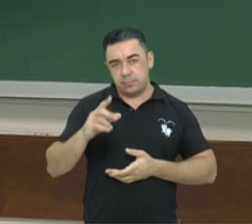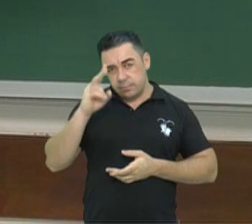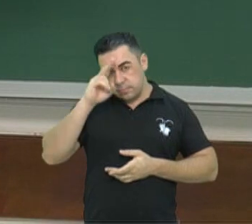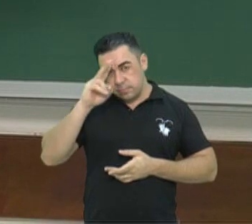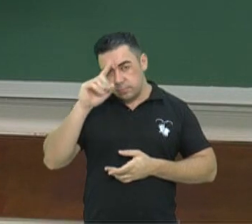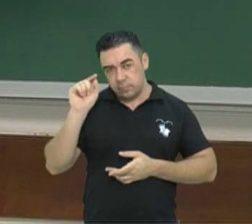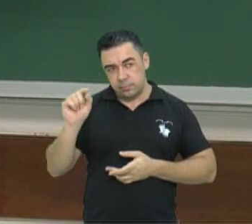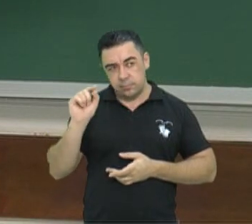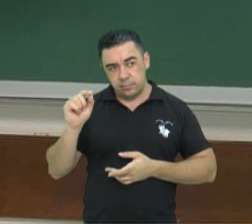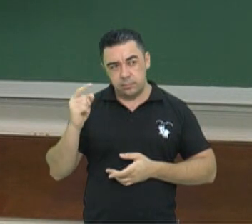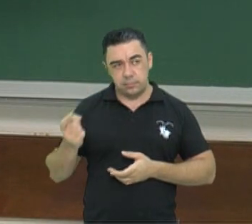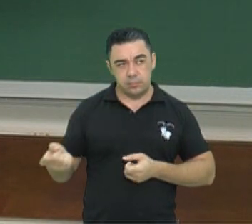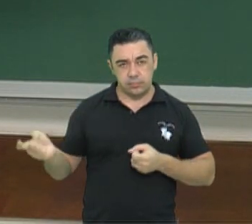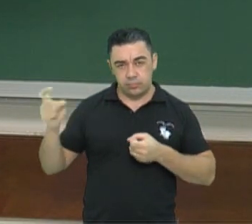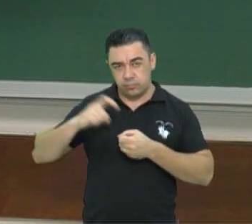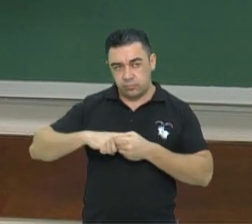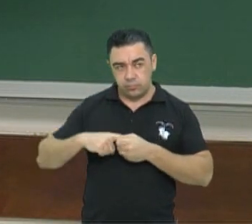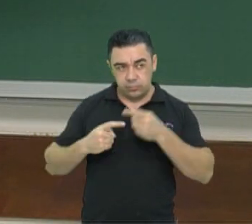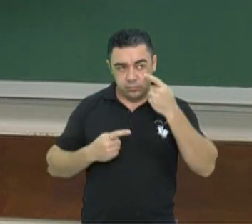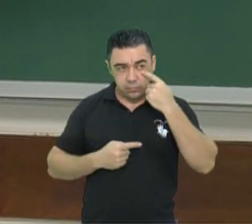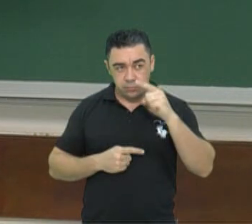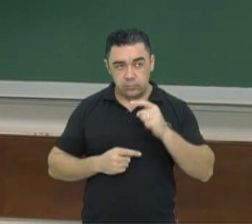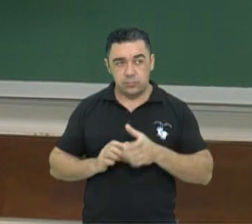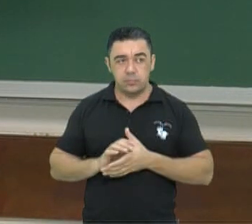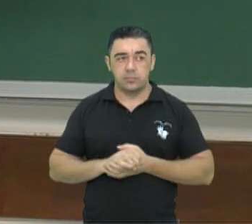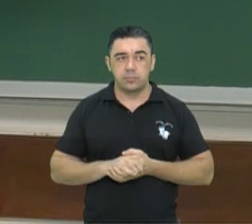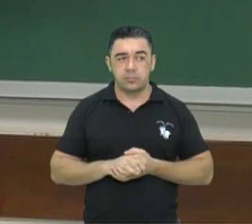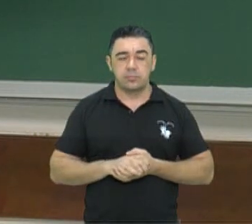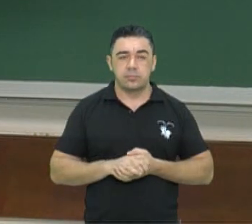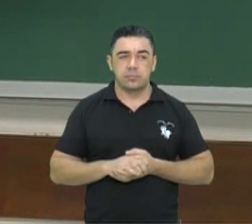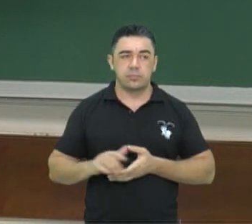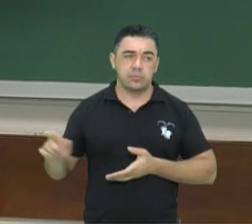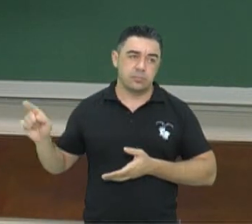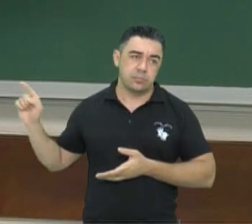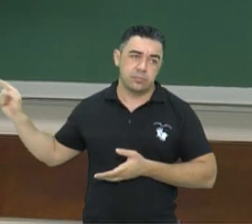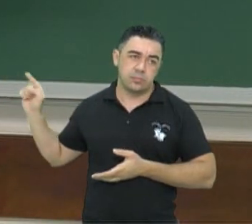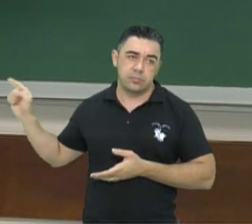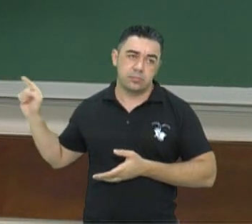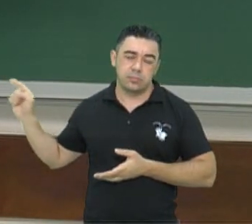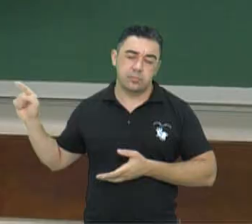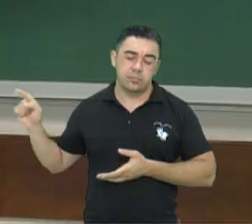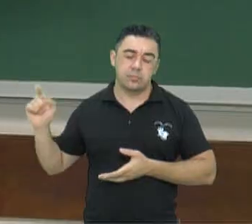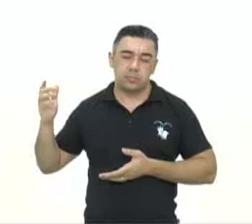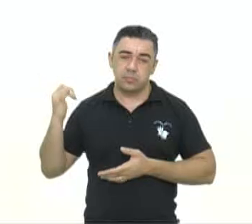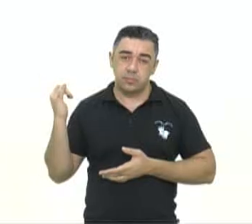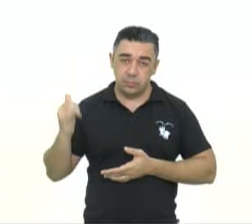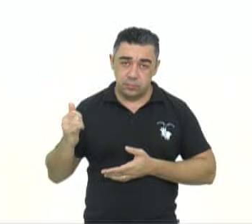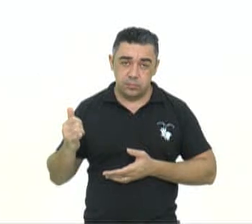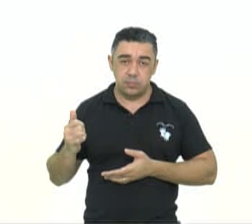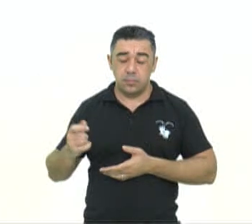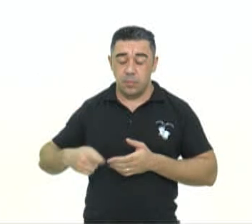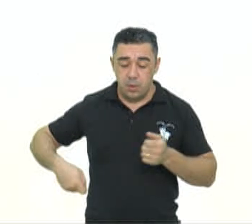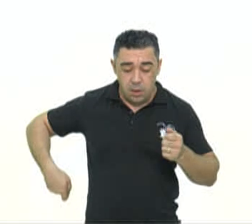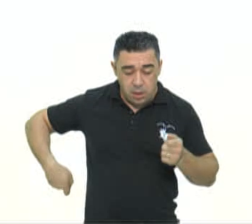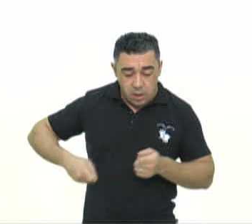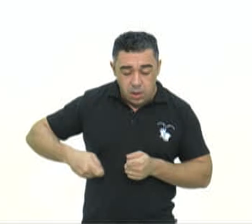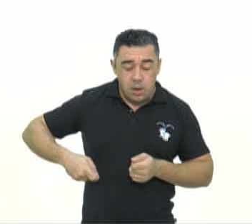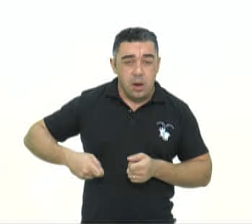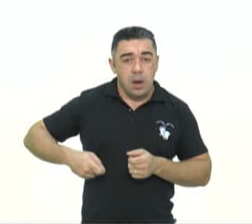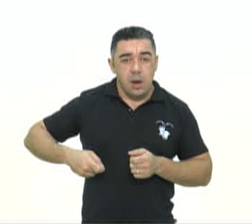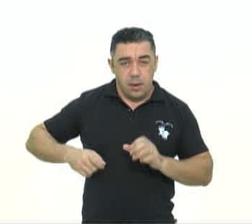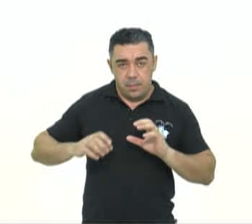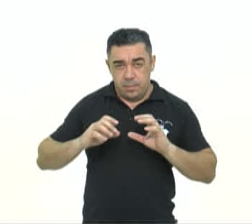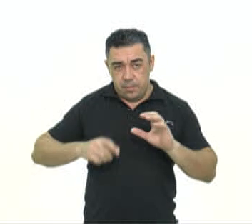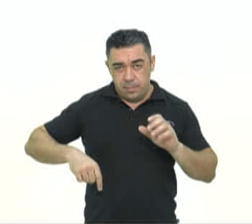que, vamos voltar um pouquinho só à situação do enunciado. Então, ele deve lançar a bola branca